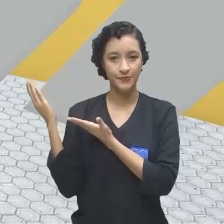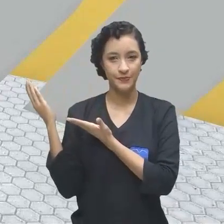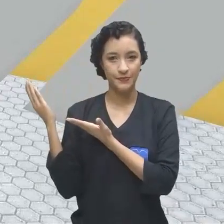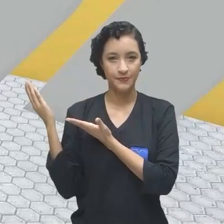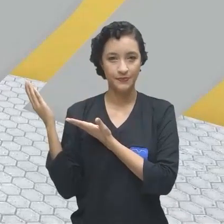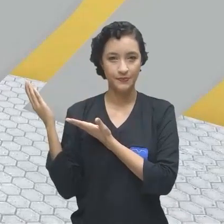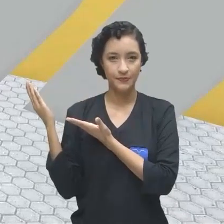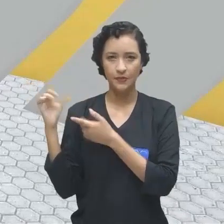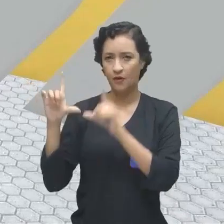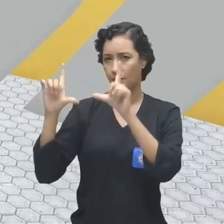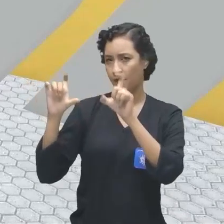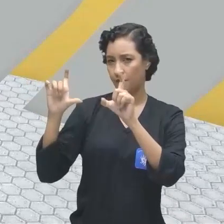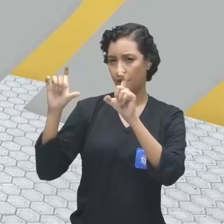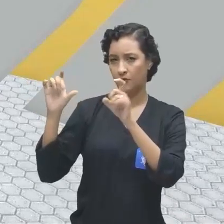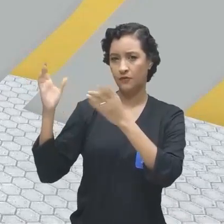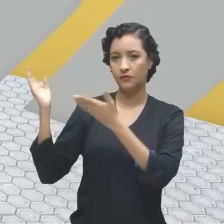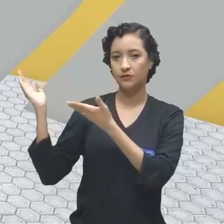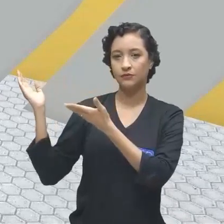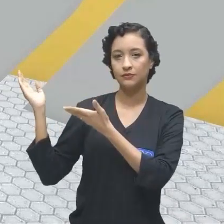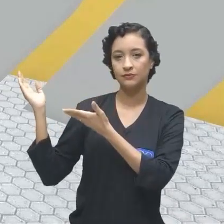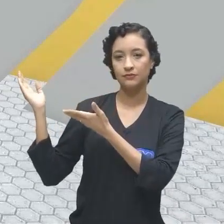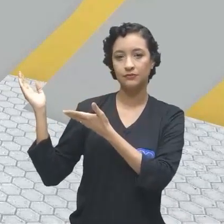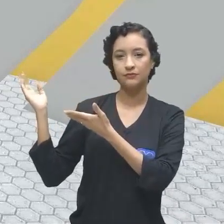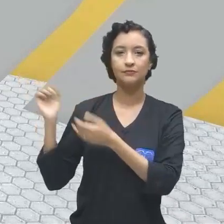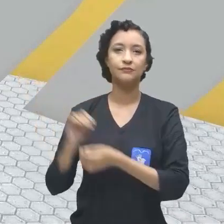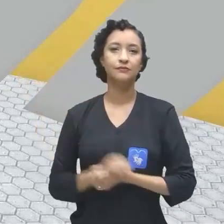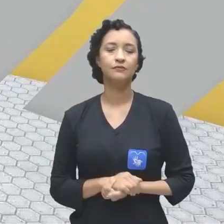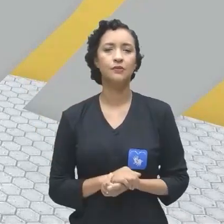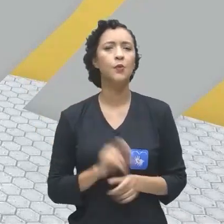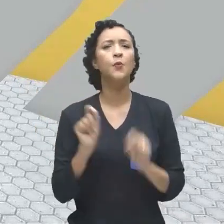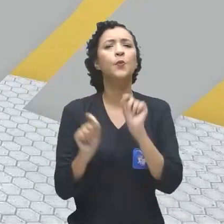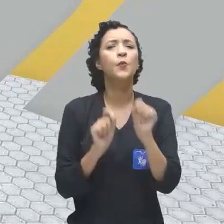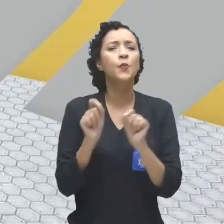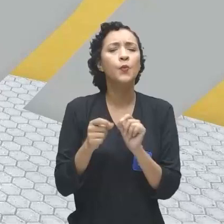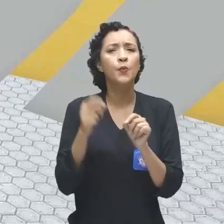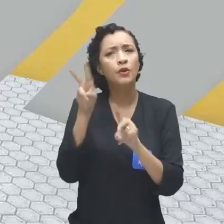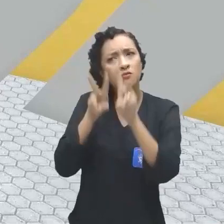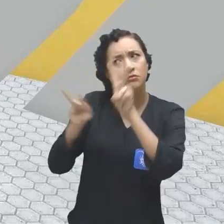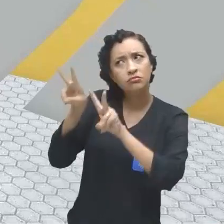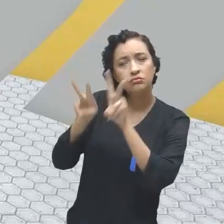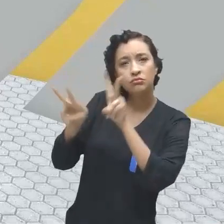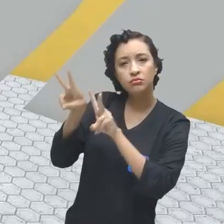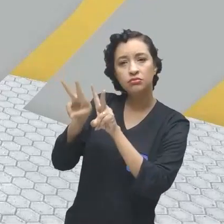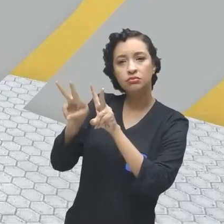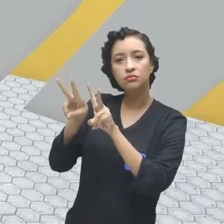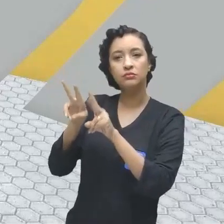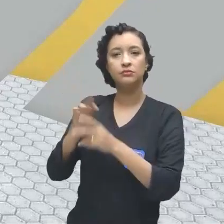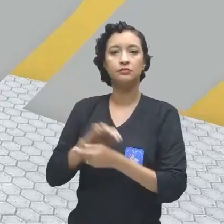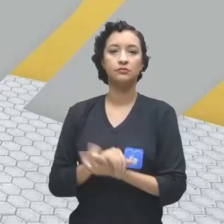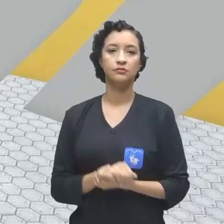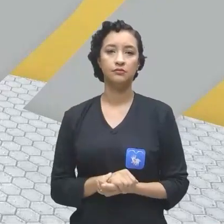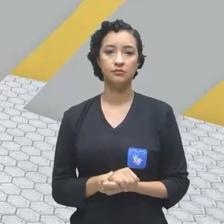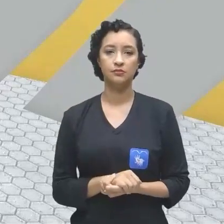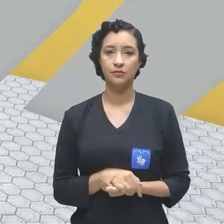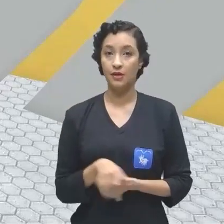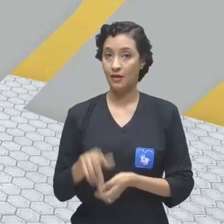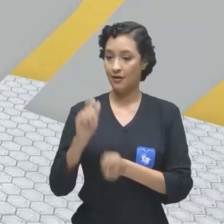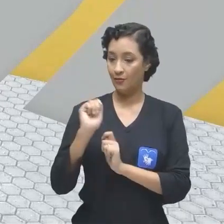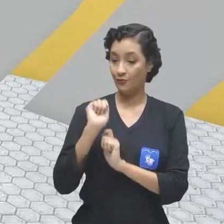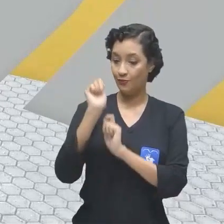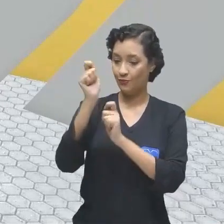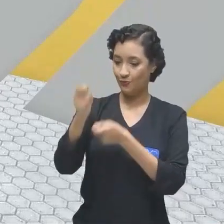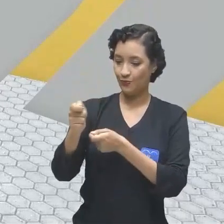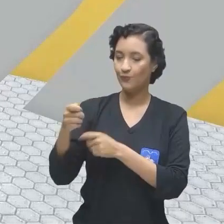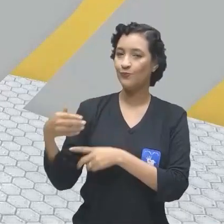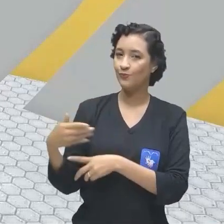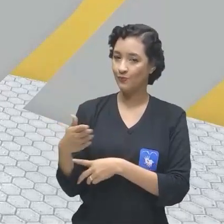que ela representa? O que nós estamos vendo aqui? Aqui é a piscicultura.